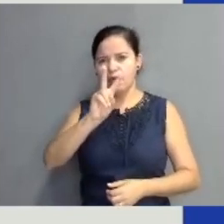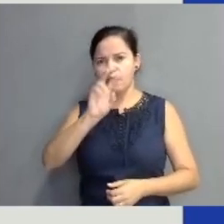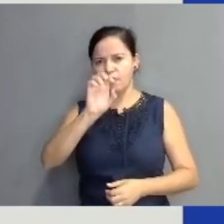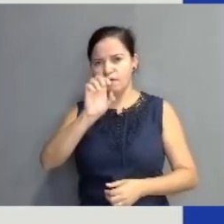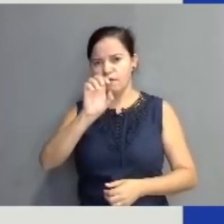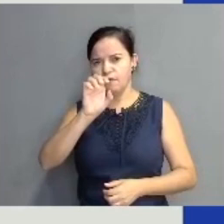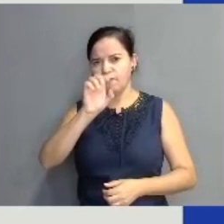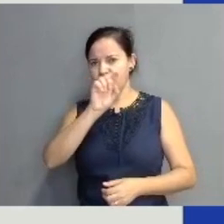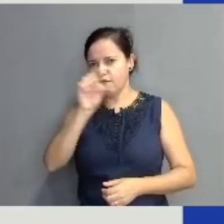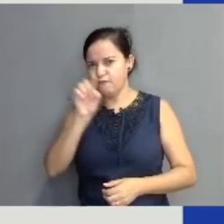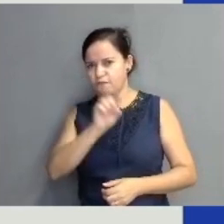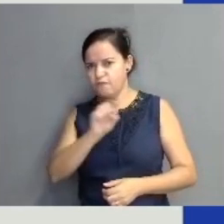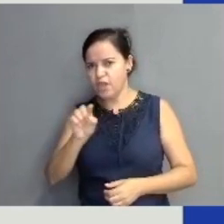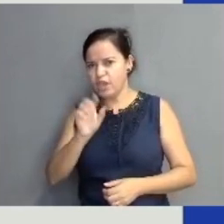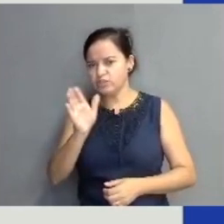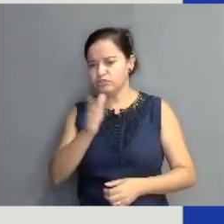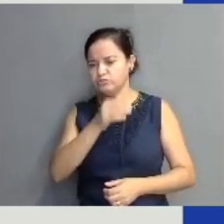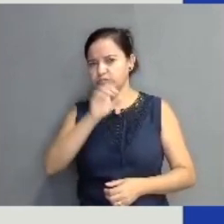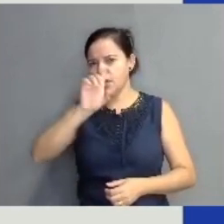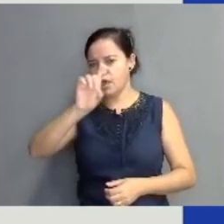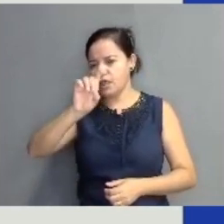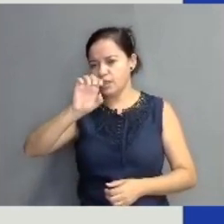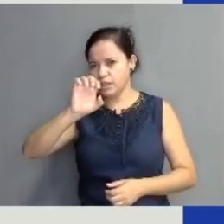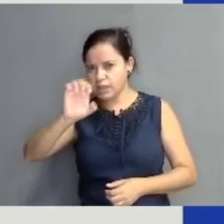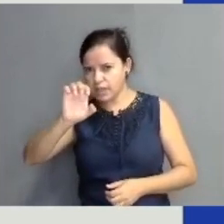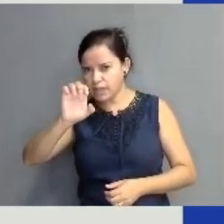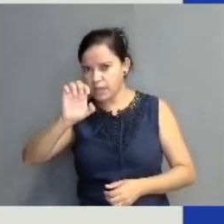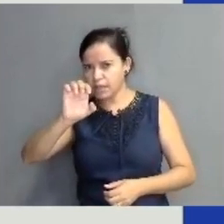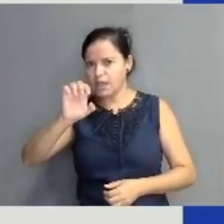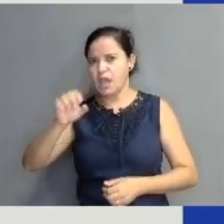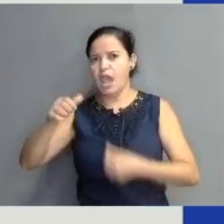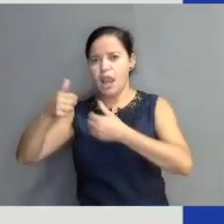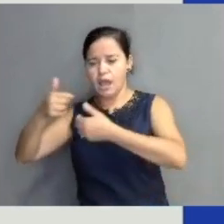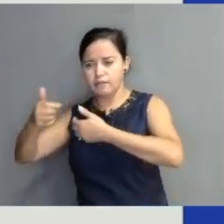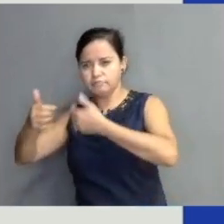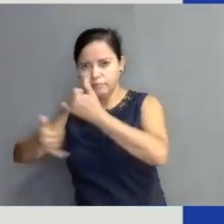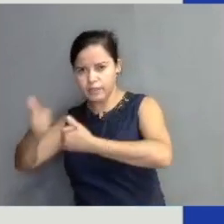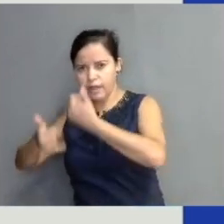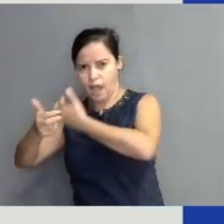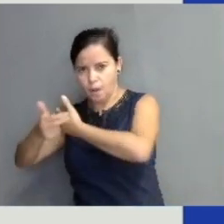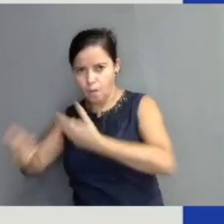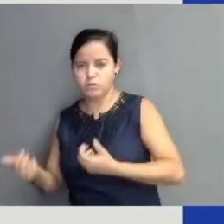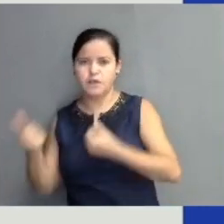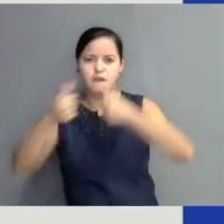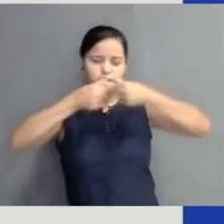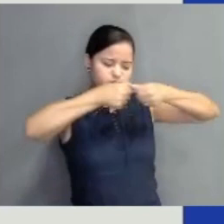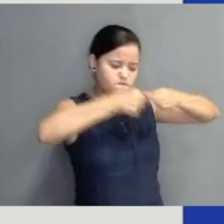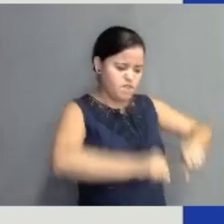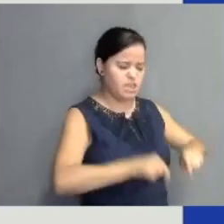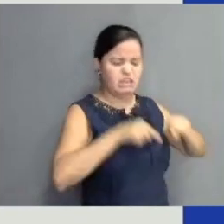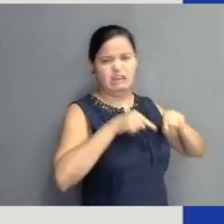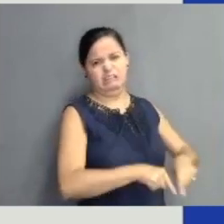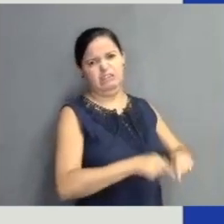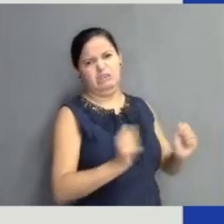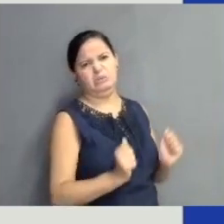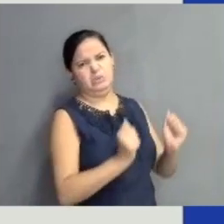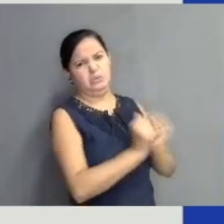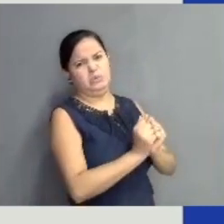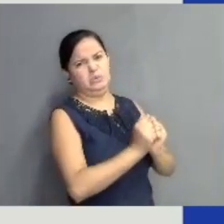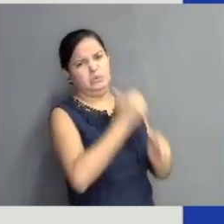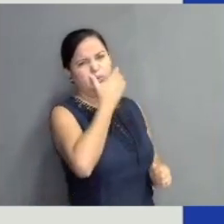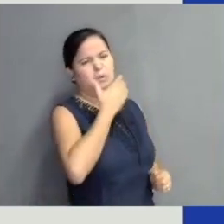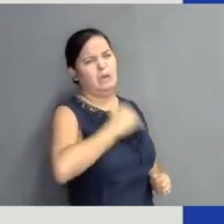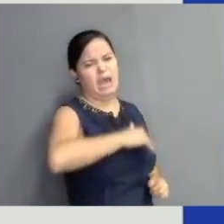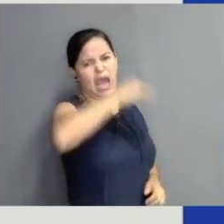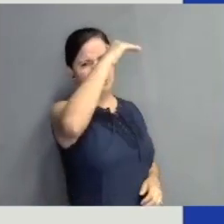adultos, suando a camisa em lavouras, em carvoarias, em lares de estranhos, em lixões, nas ruas.